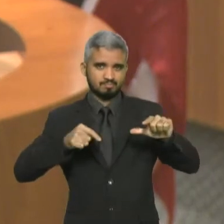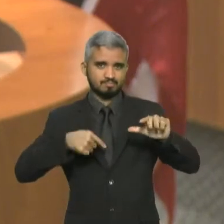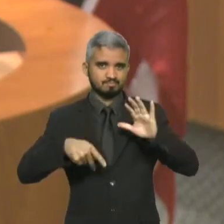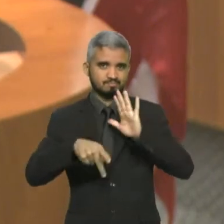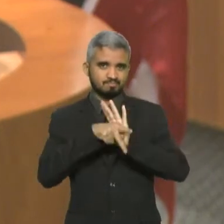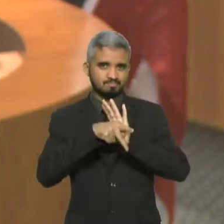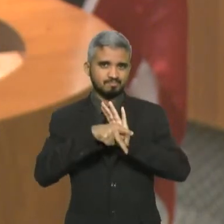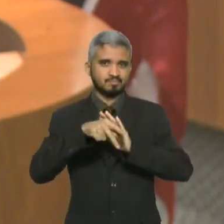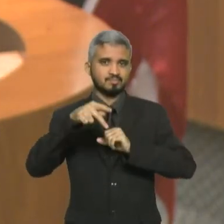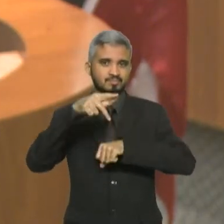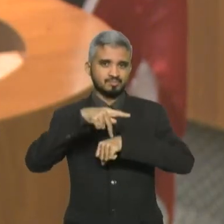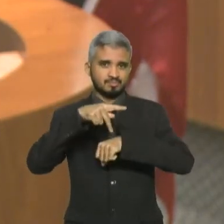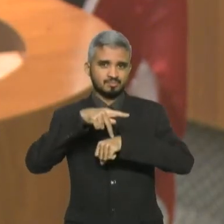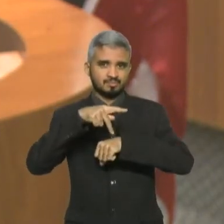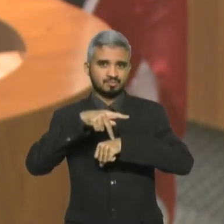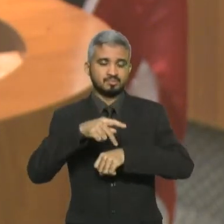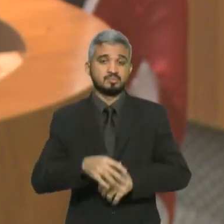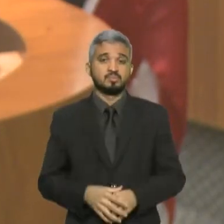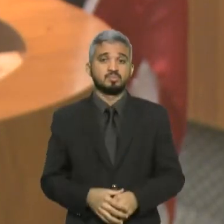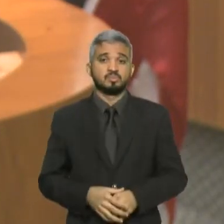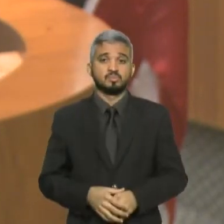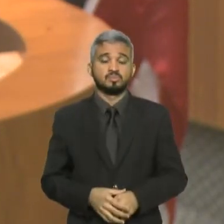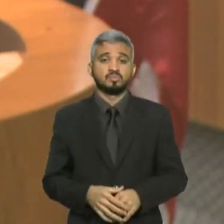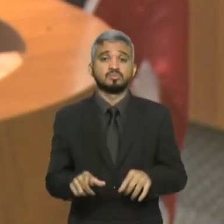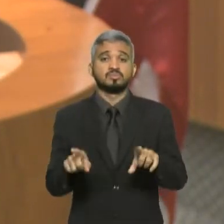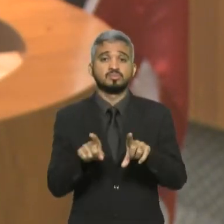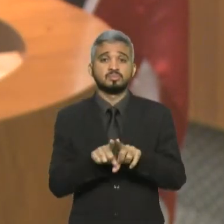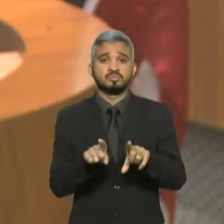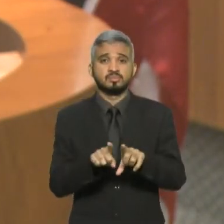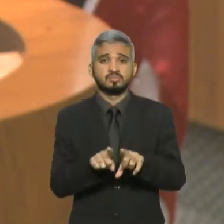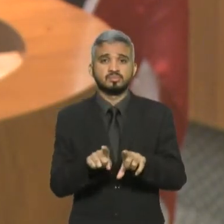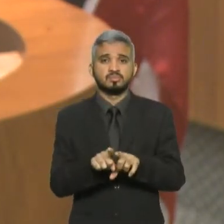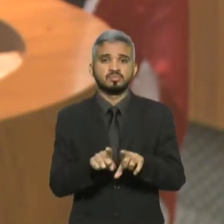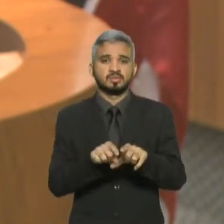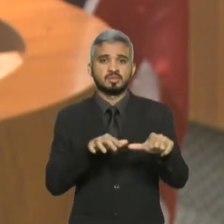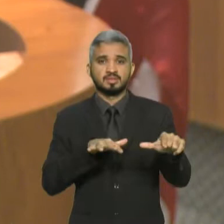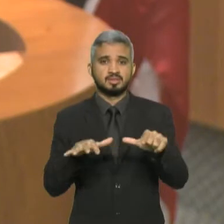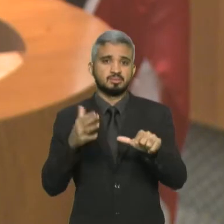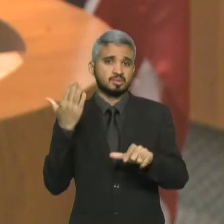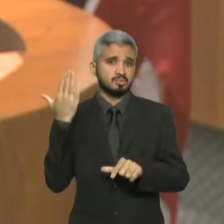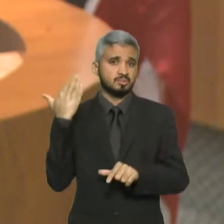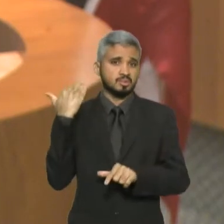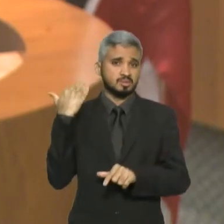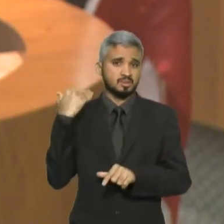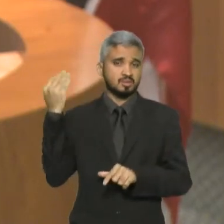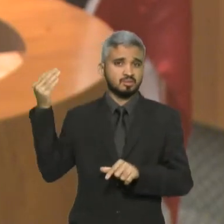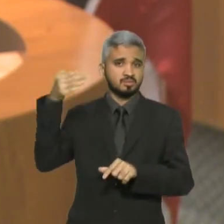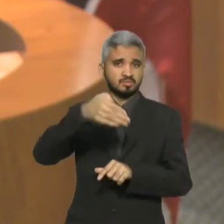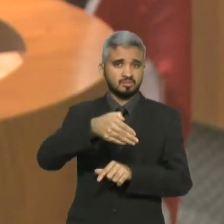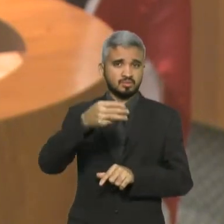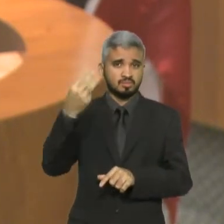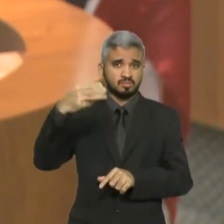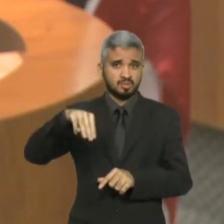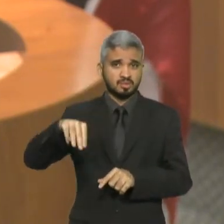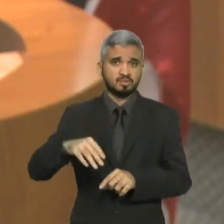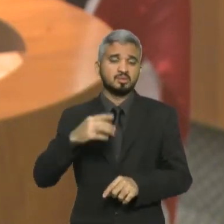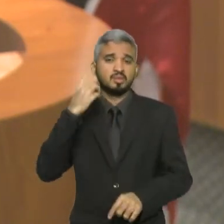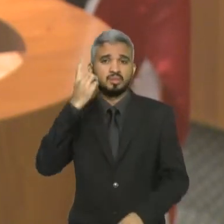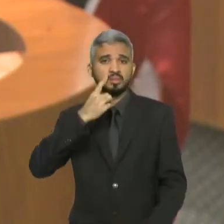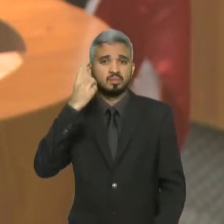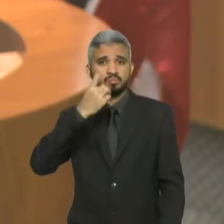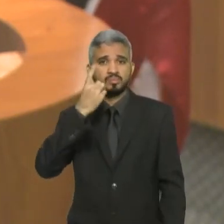ciência a essa casa, da vinda ao Maranhão na semana passada, do deputado Sinésio